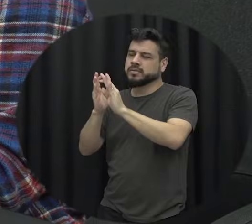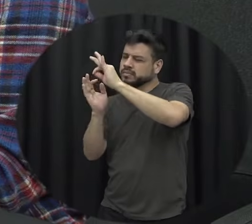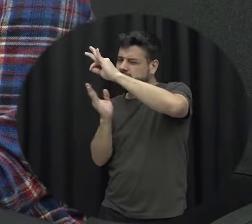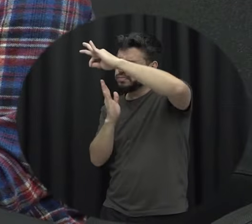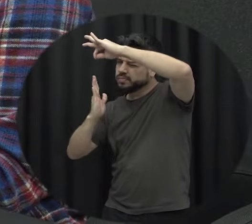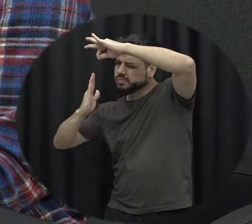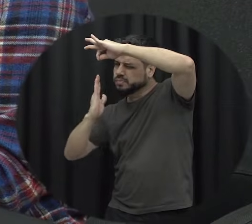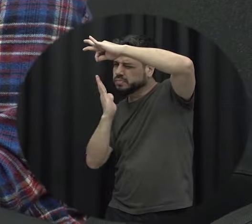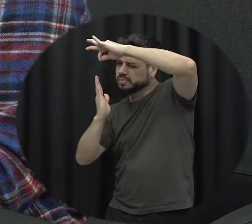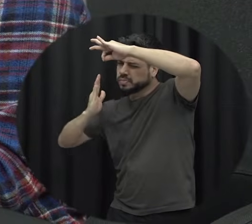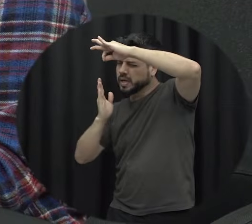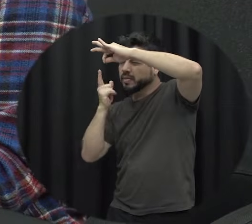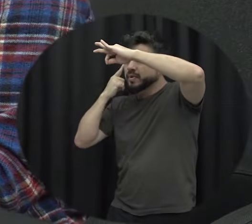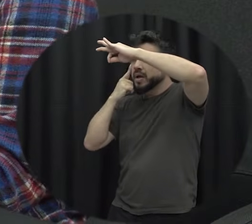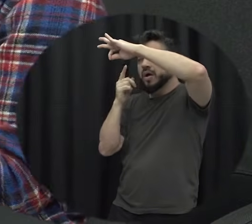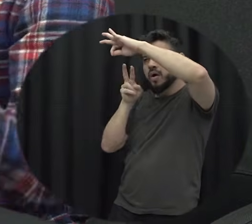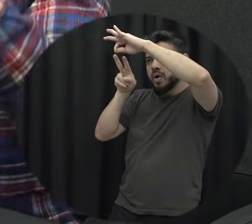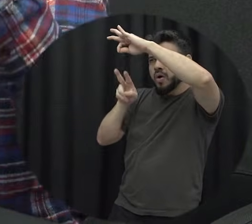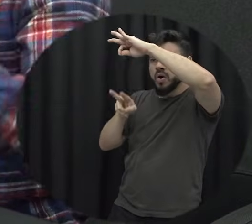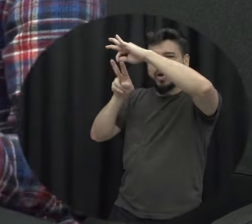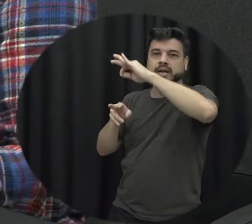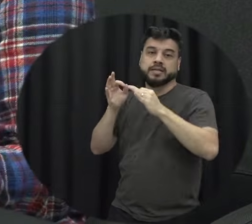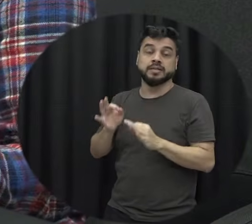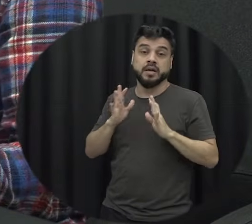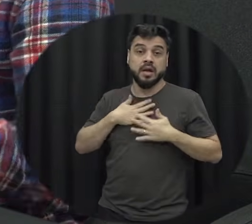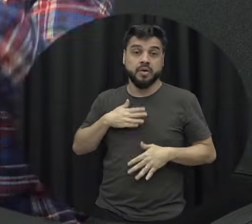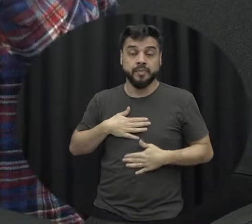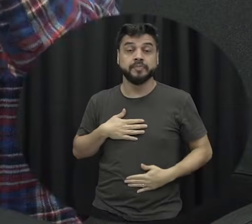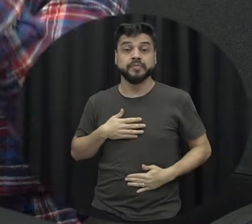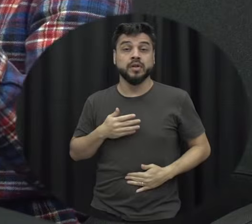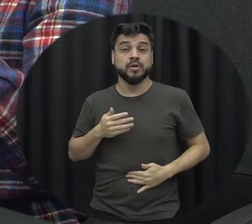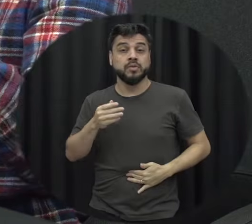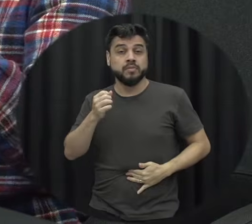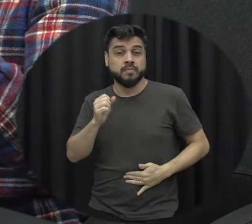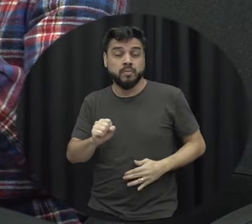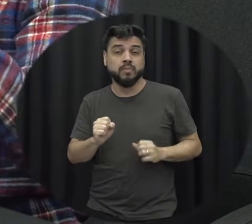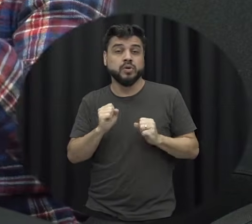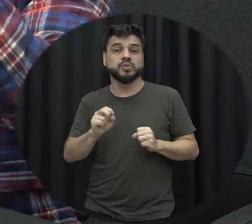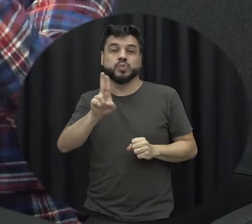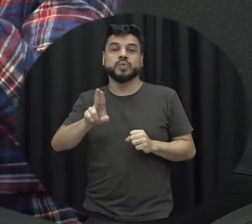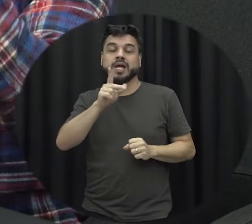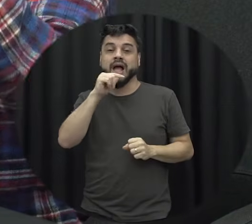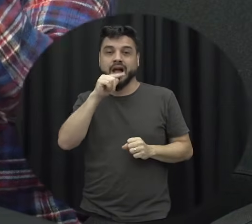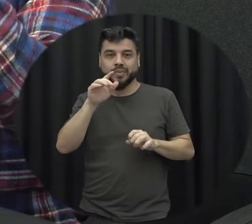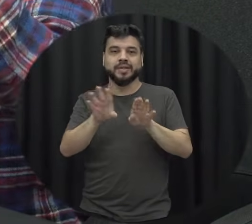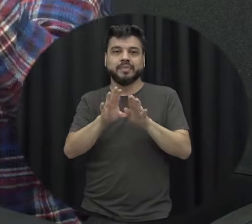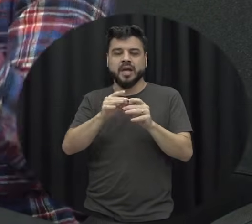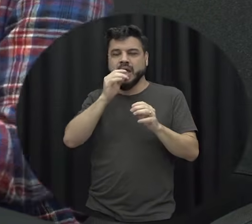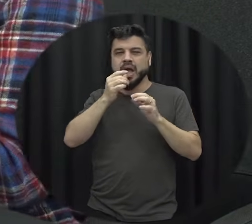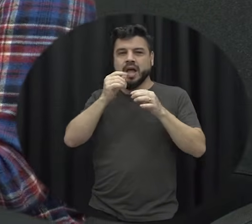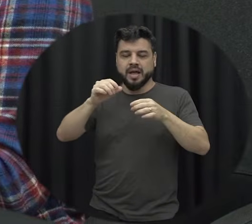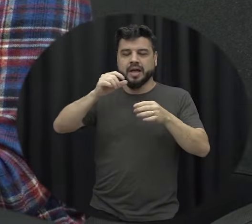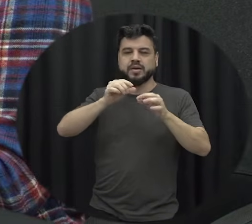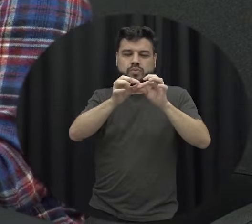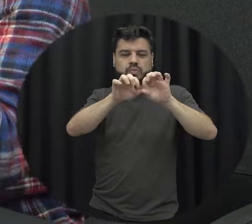dos lados. É preciso olhar com calma, né? Ou eu posso usar um nível de água, né? Eu uso uma mangueira com água e eu vejo como a